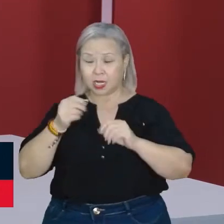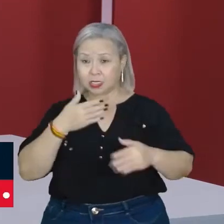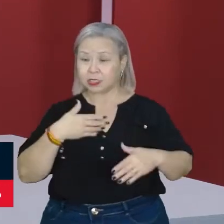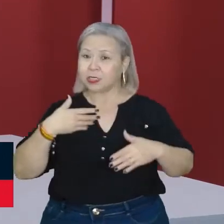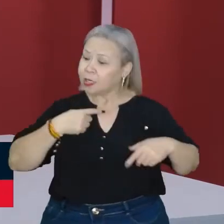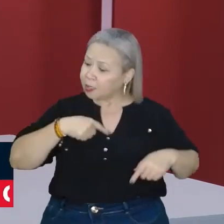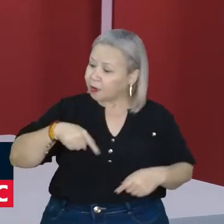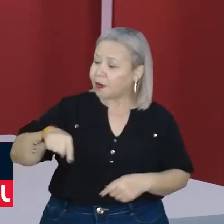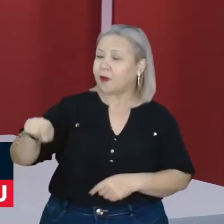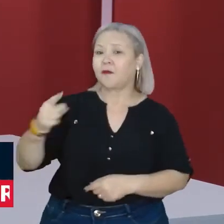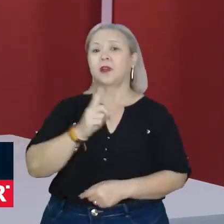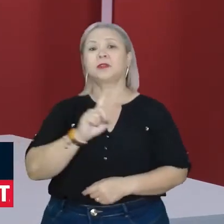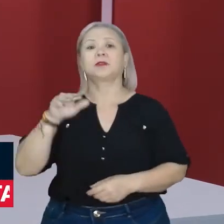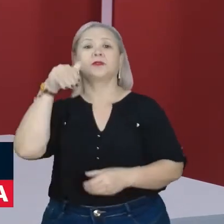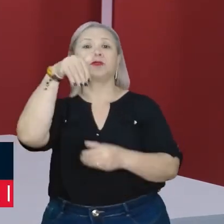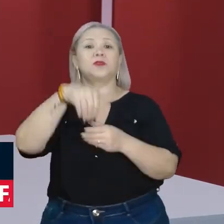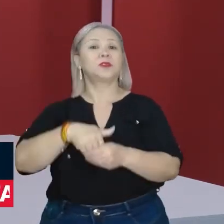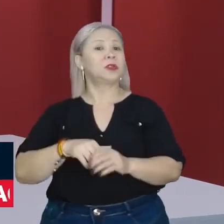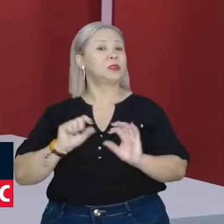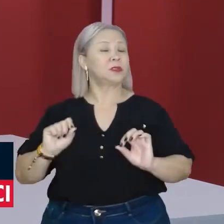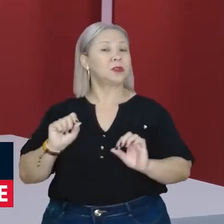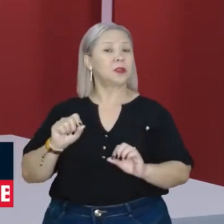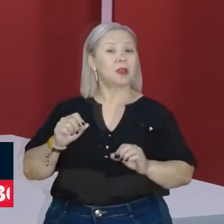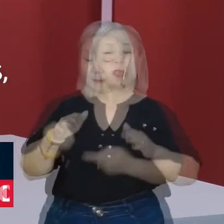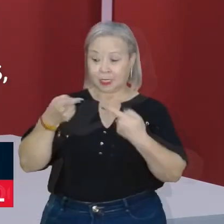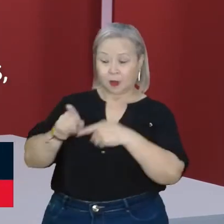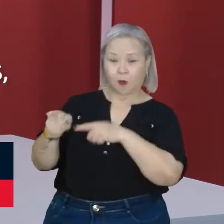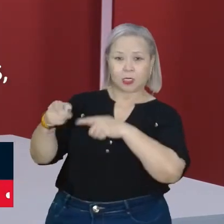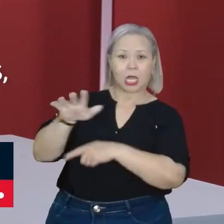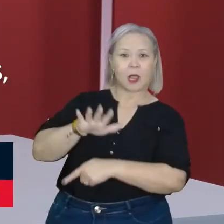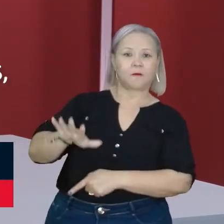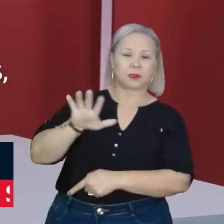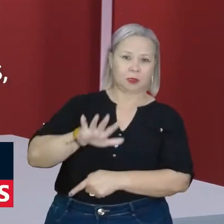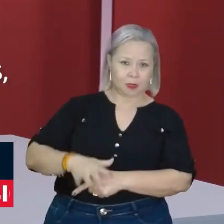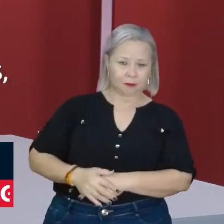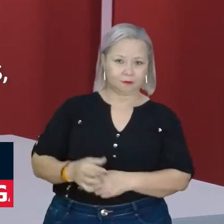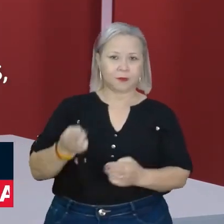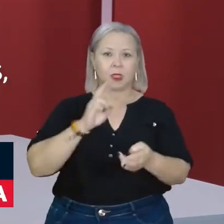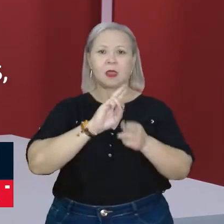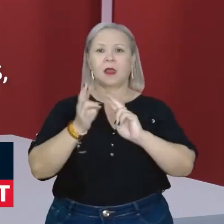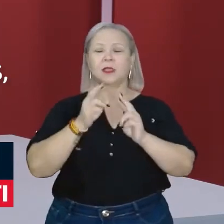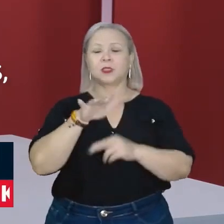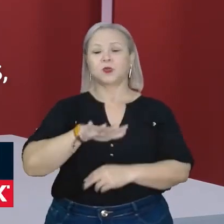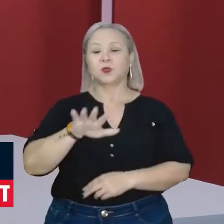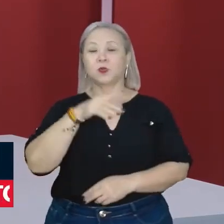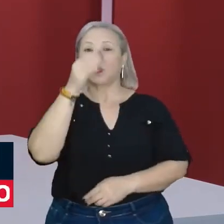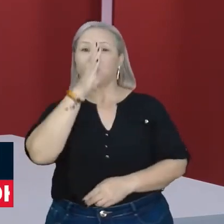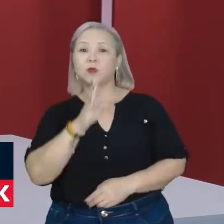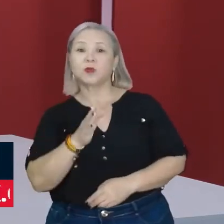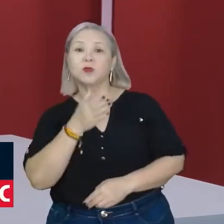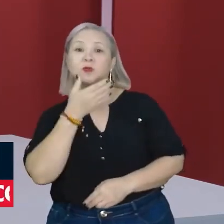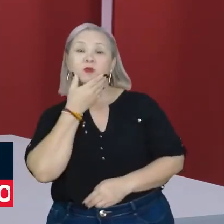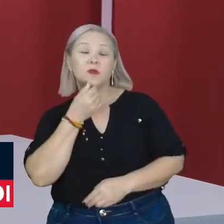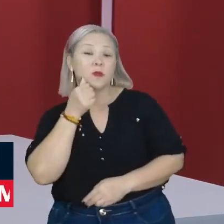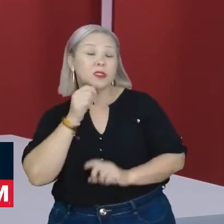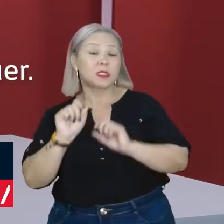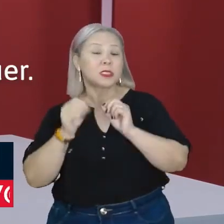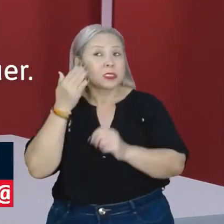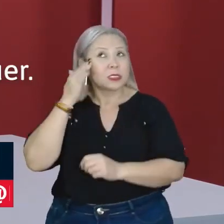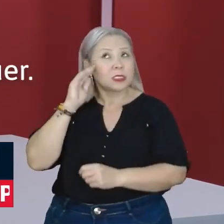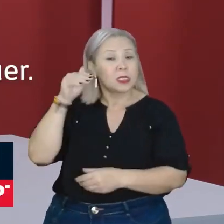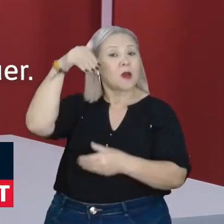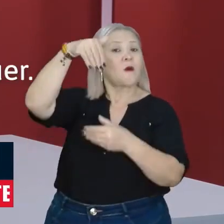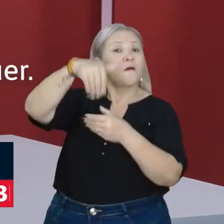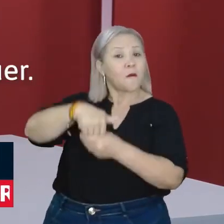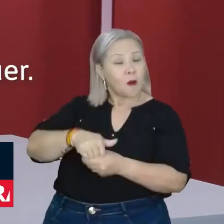suas casas nas últimas eleições e foram para as urnas votar. Foi em relação a todos os brasileiros e brasileiras que entenderam que, por meio do voto, a